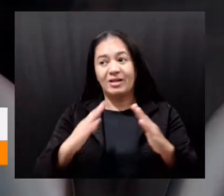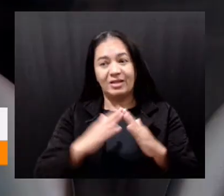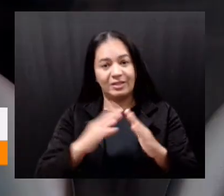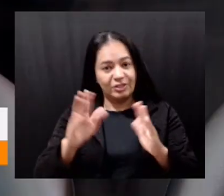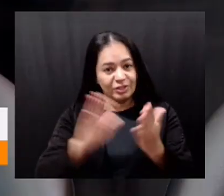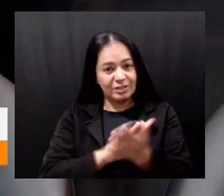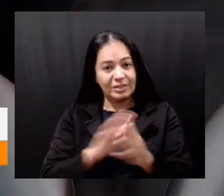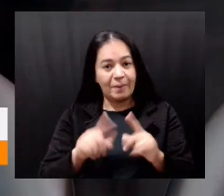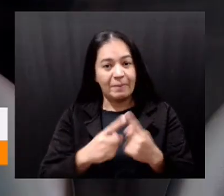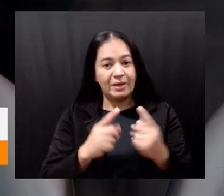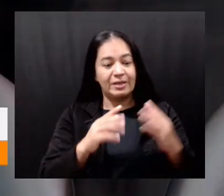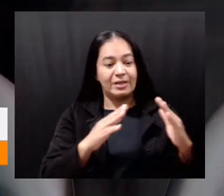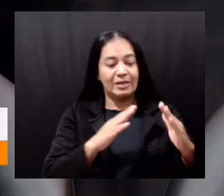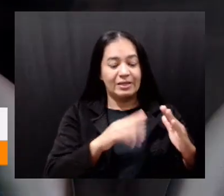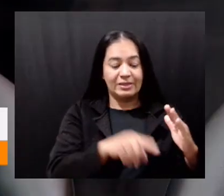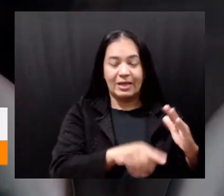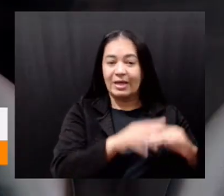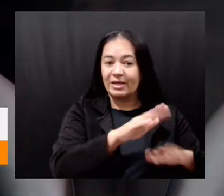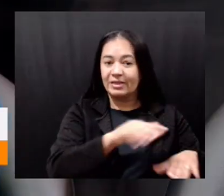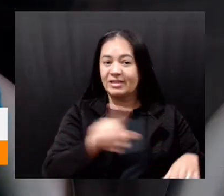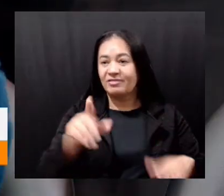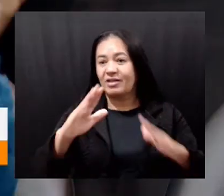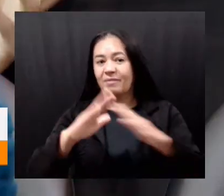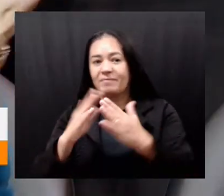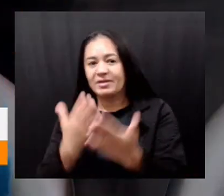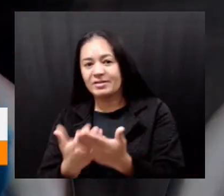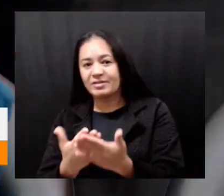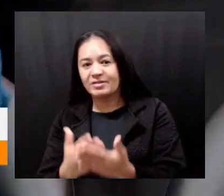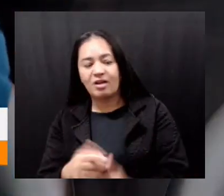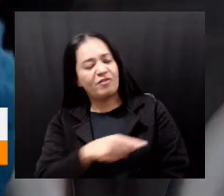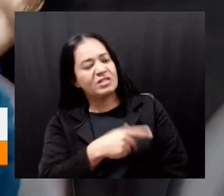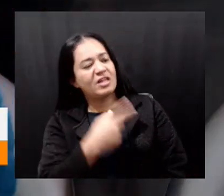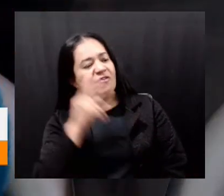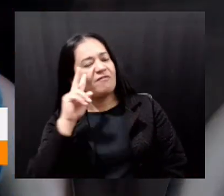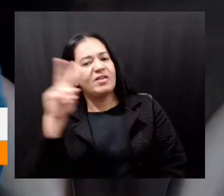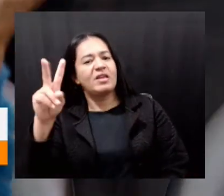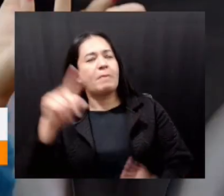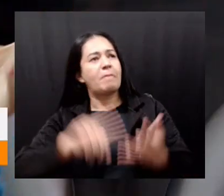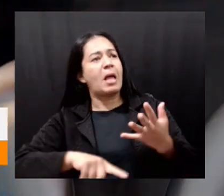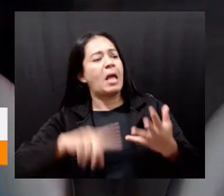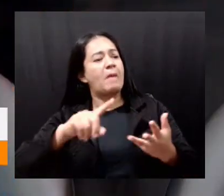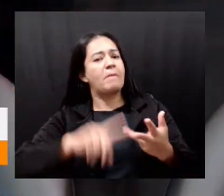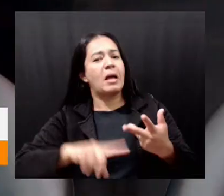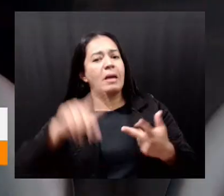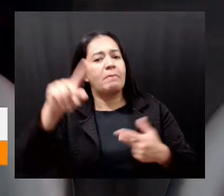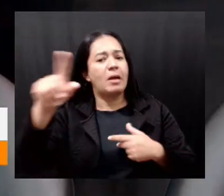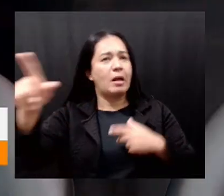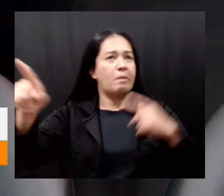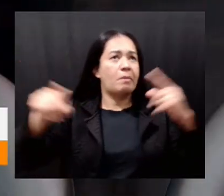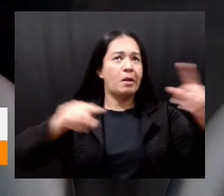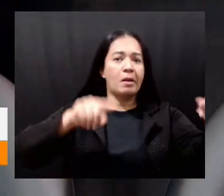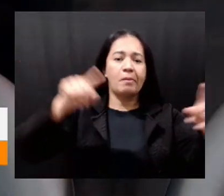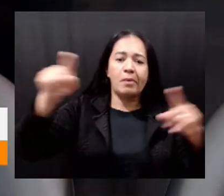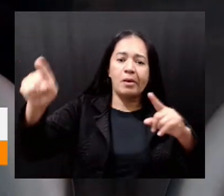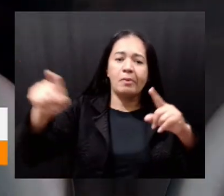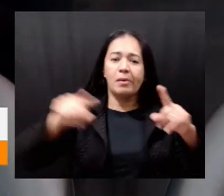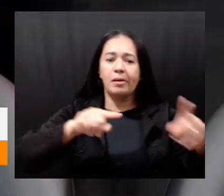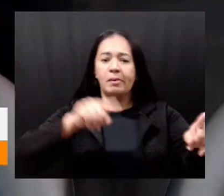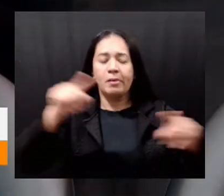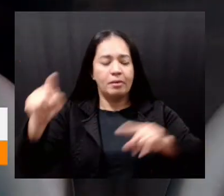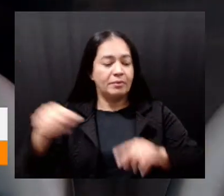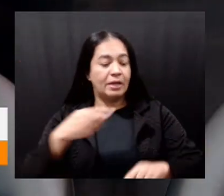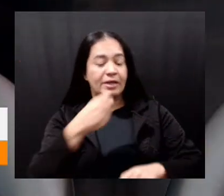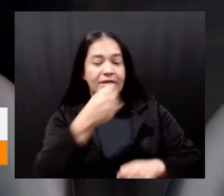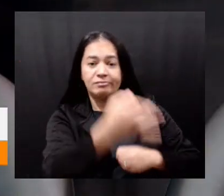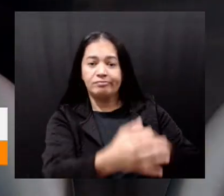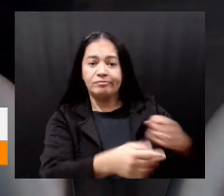para a escola e tem um colega que falou, você viu, explodiu a bomba, não sei aonde, morreram não sei quantos, tá acontecendo guerra não